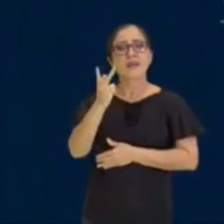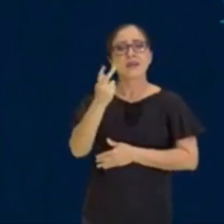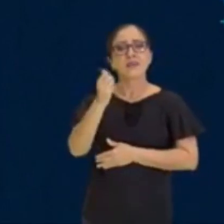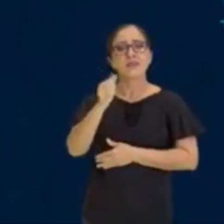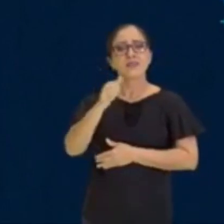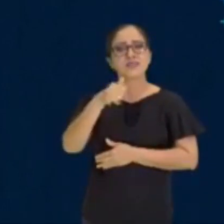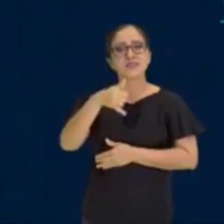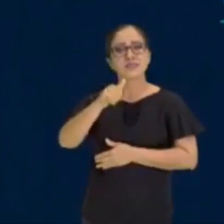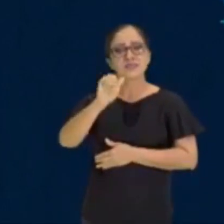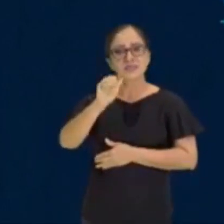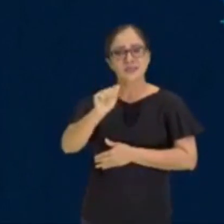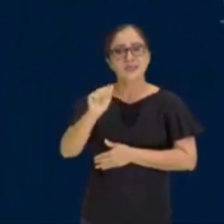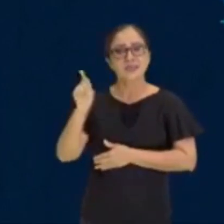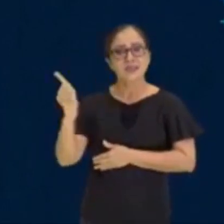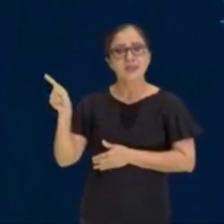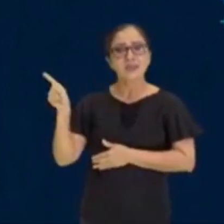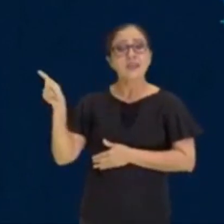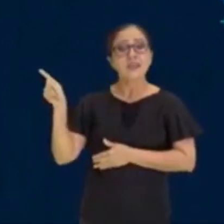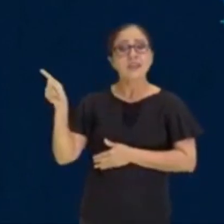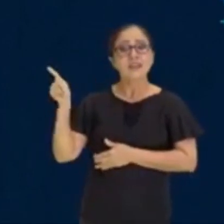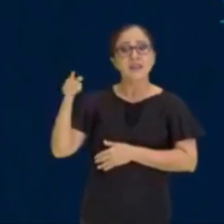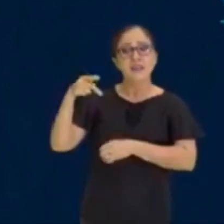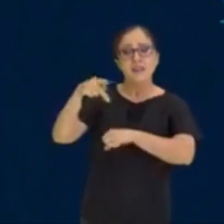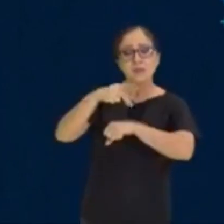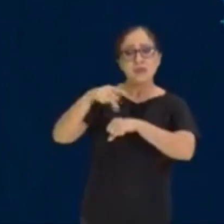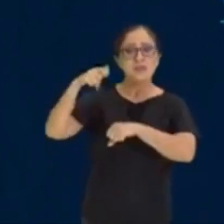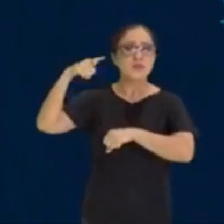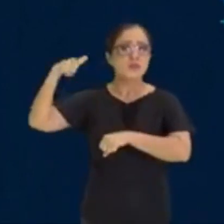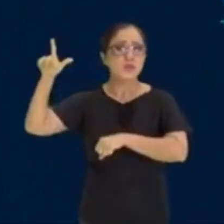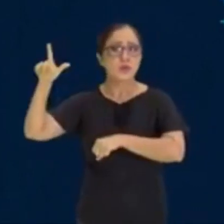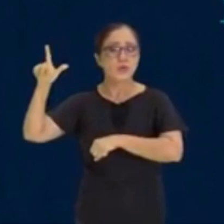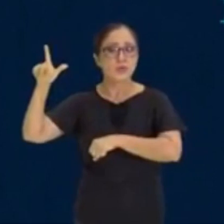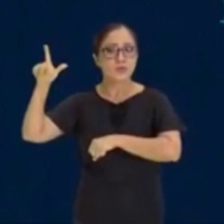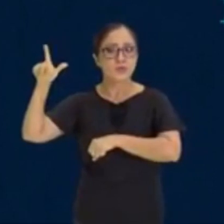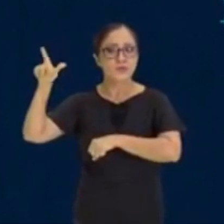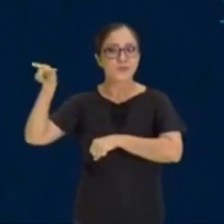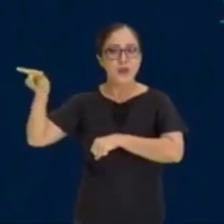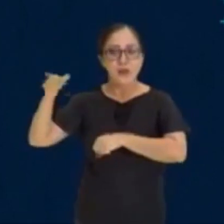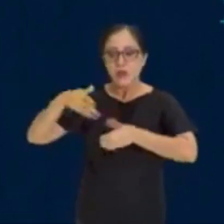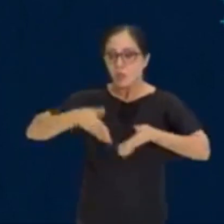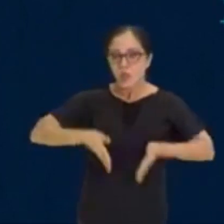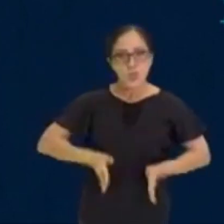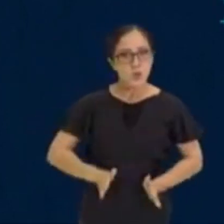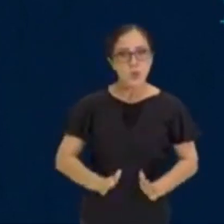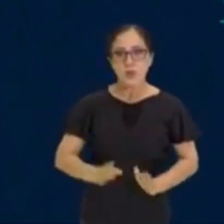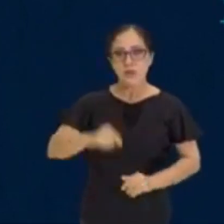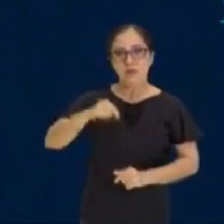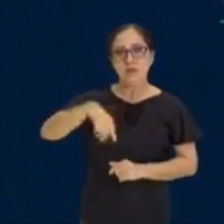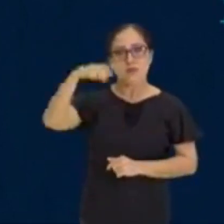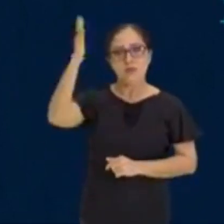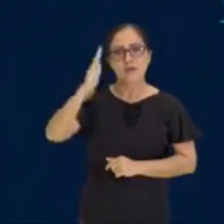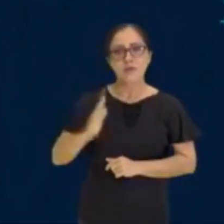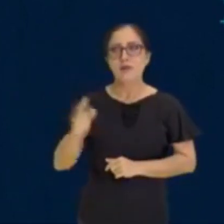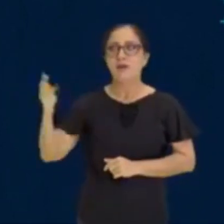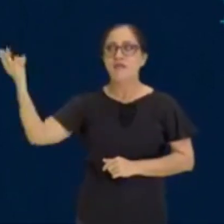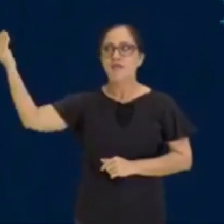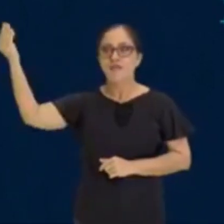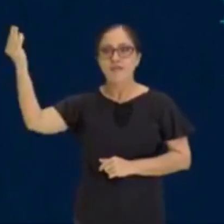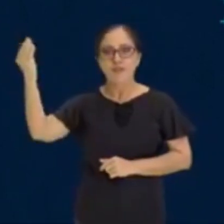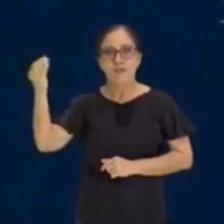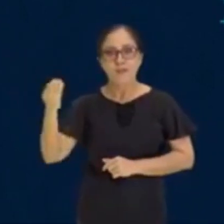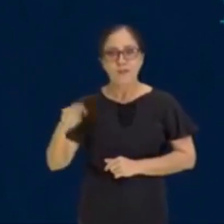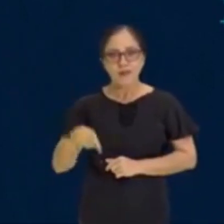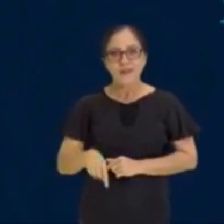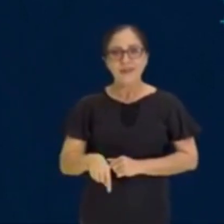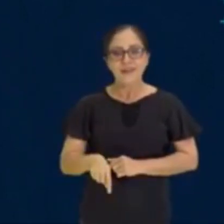Lispector. Ela era ucraniana. Na verdade, a Clarice não era brasileira. Ela veio para o Brasil para morar com a